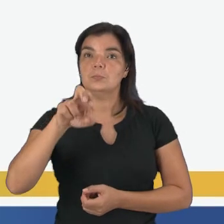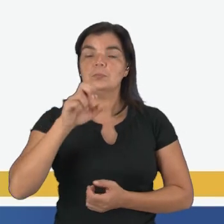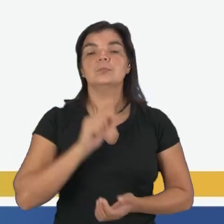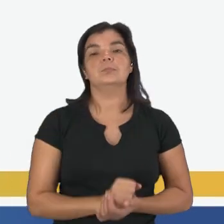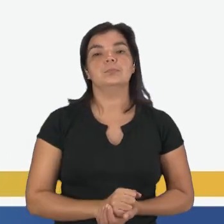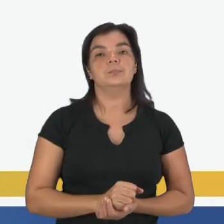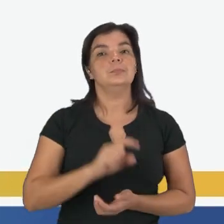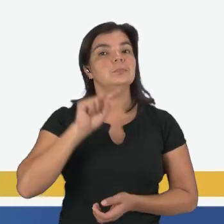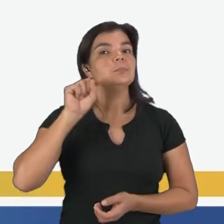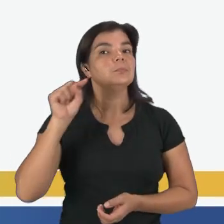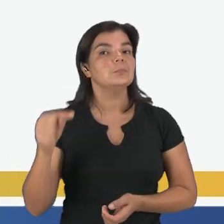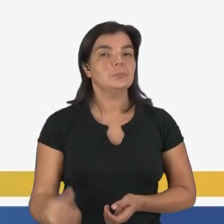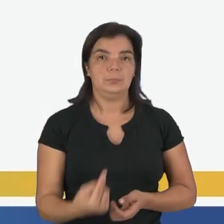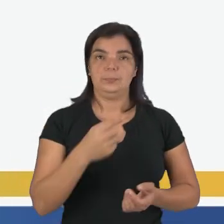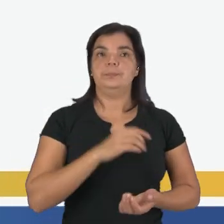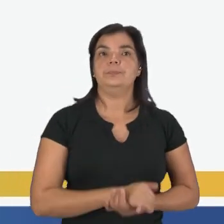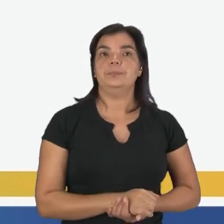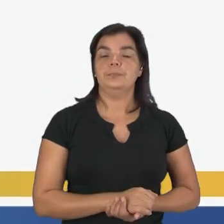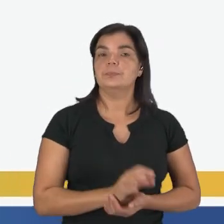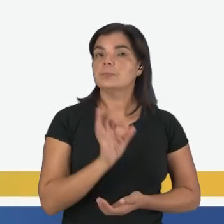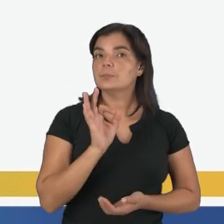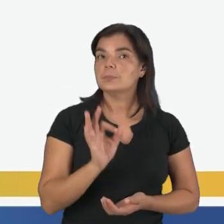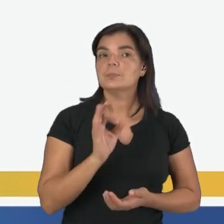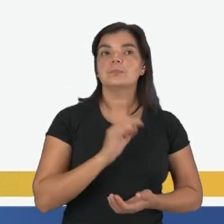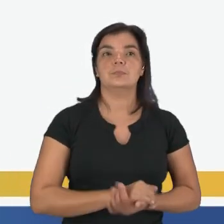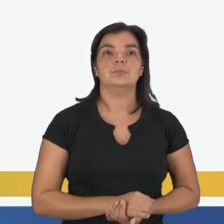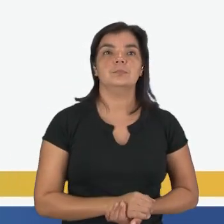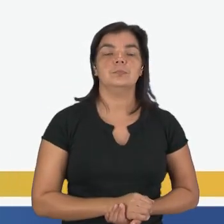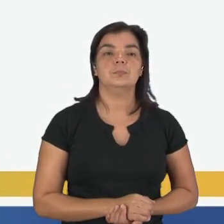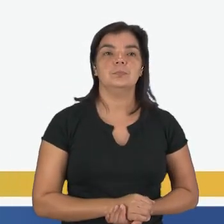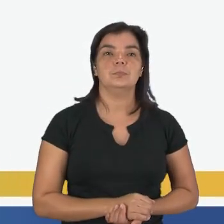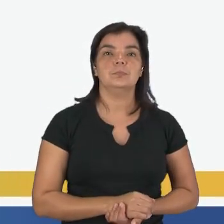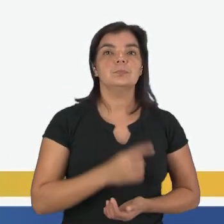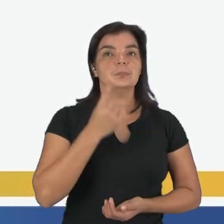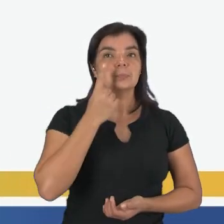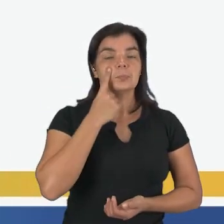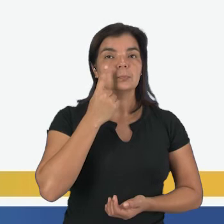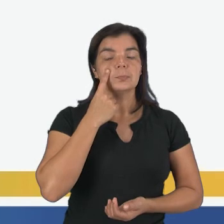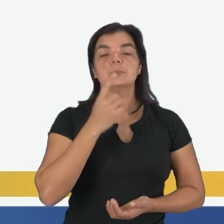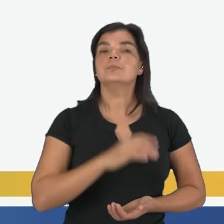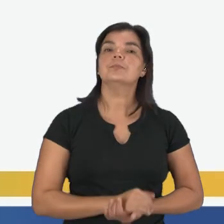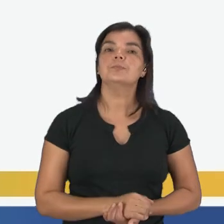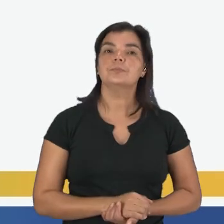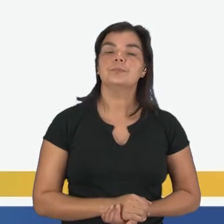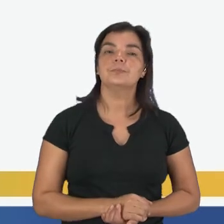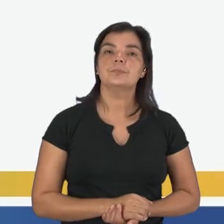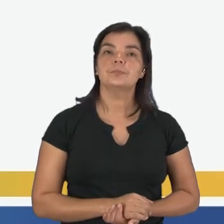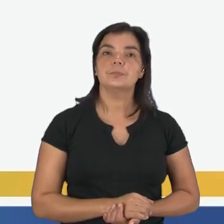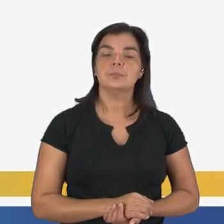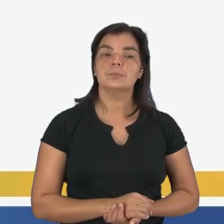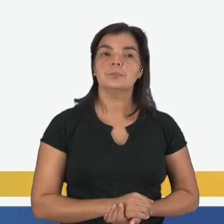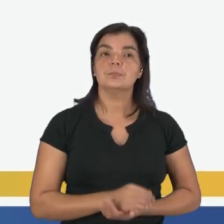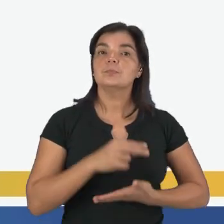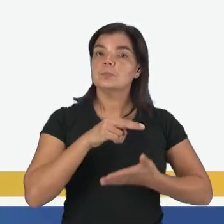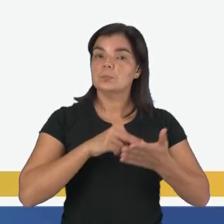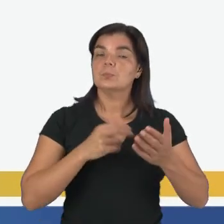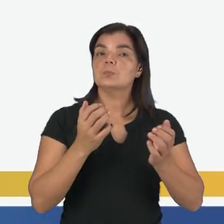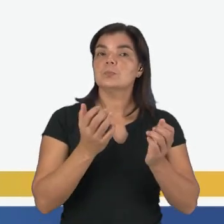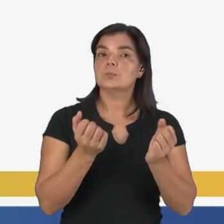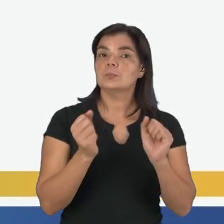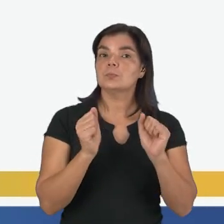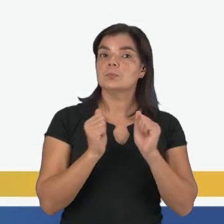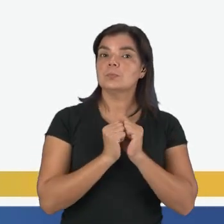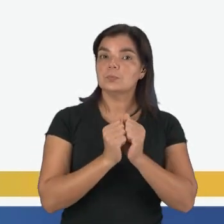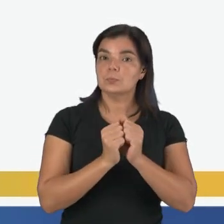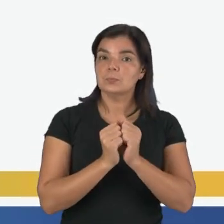625 milésimos, certinho? Vamos conferir aqui como você pode fazer a leitura dos números